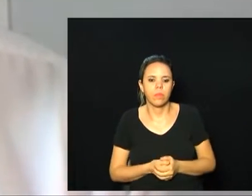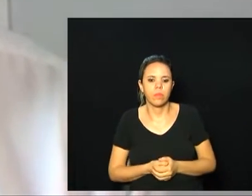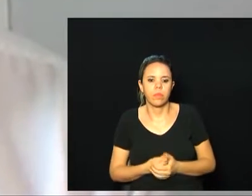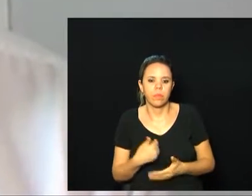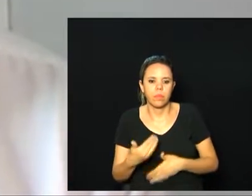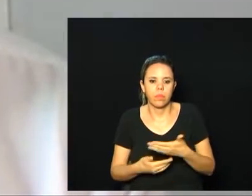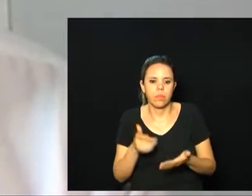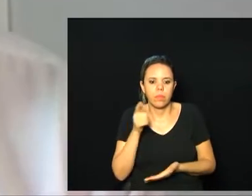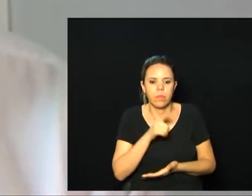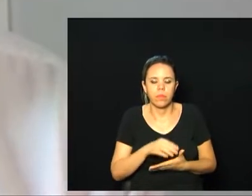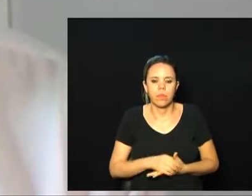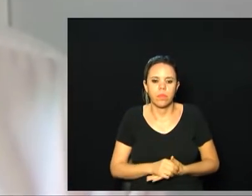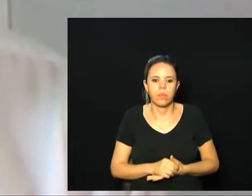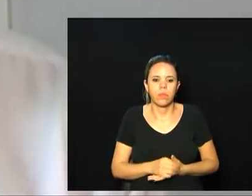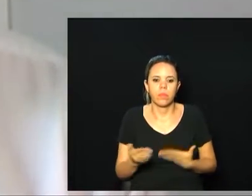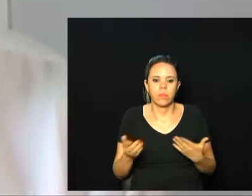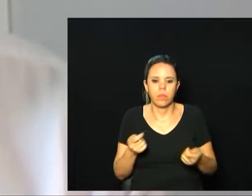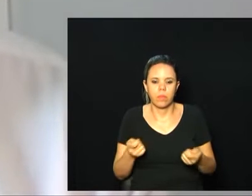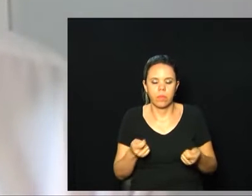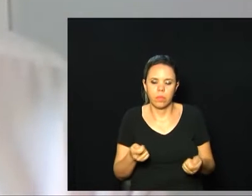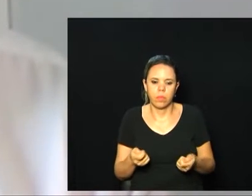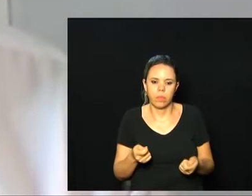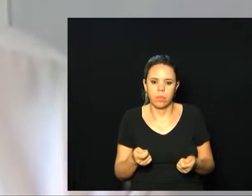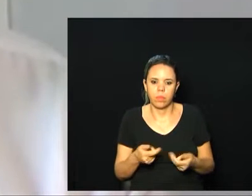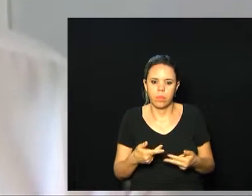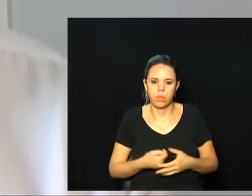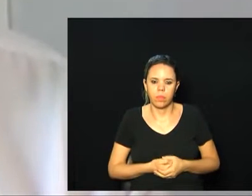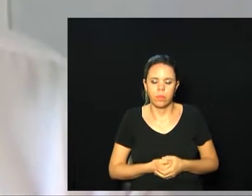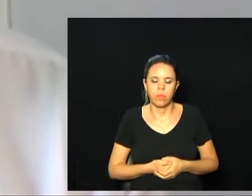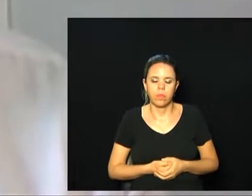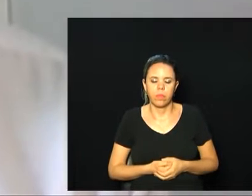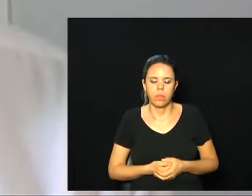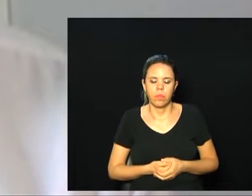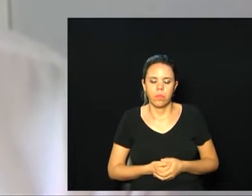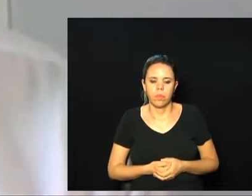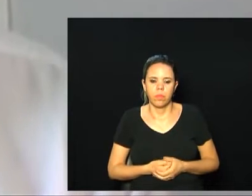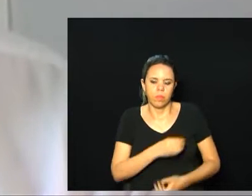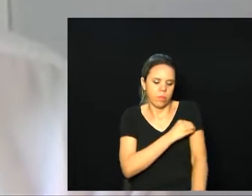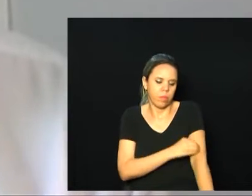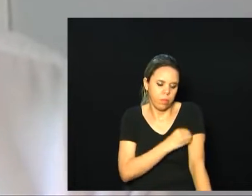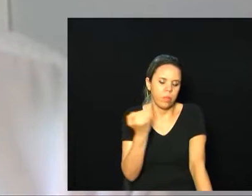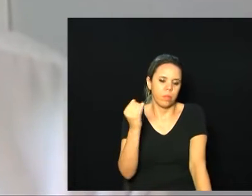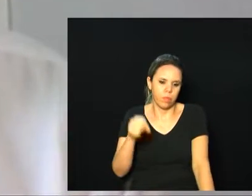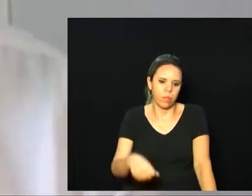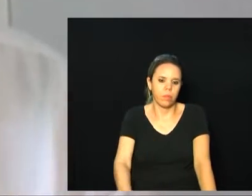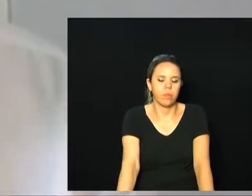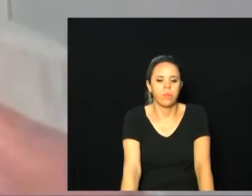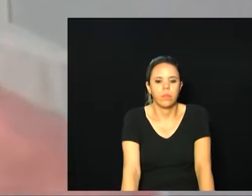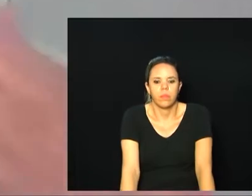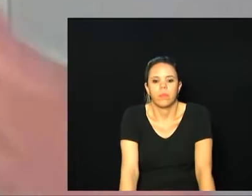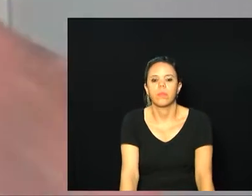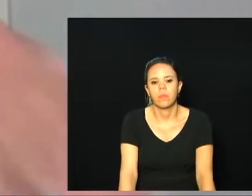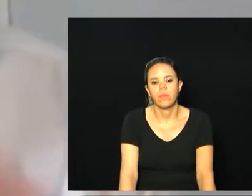eu vou conseguindo dosar. Então, assim, a grande coisa é, o álcool gel é importante? Por quê? Porque a